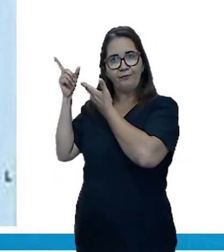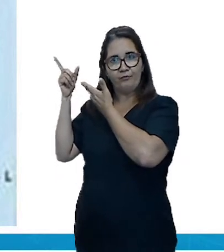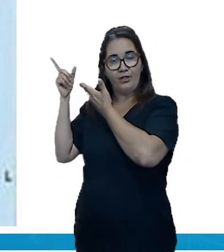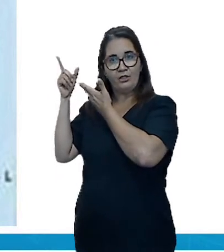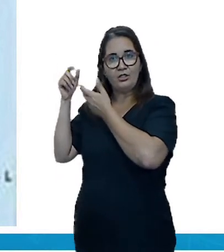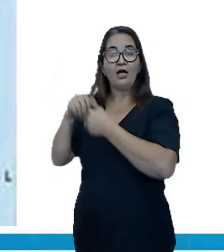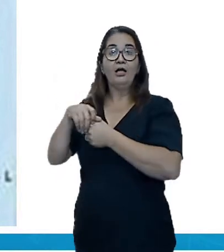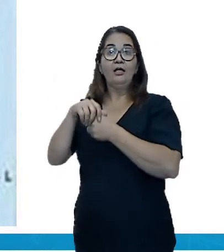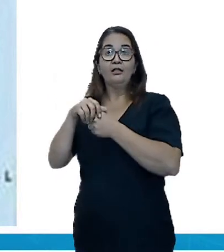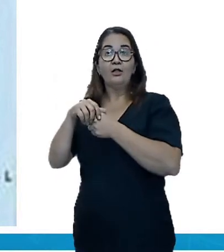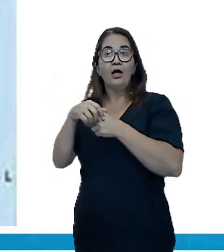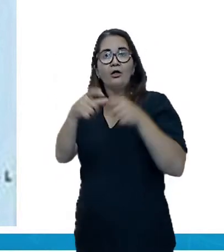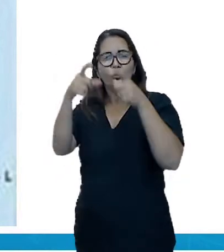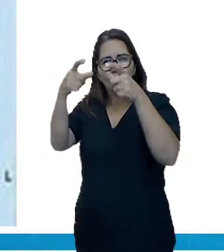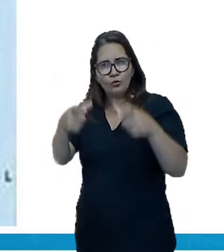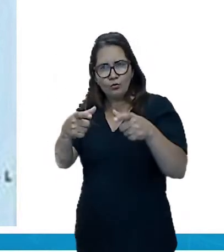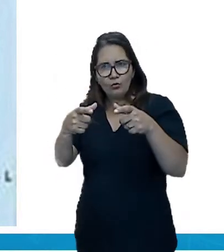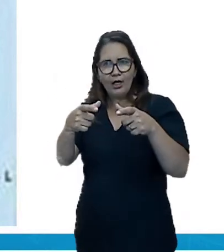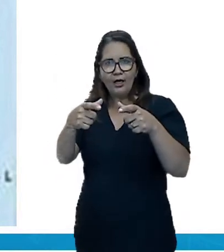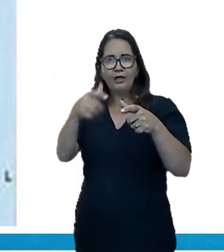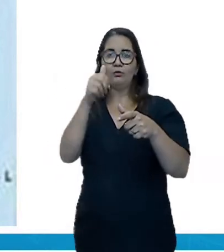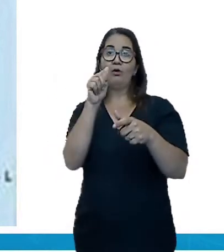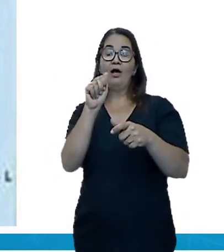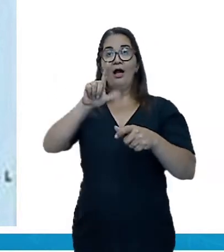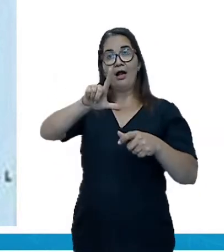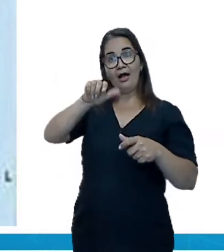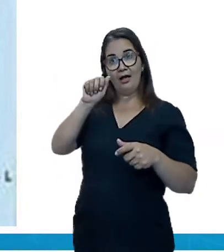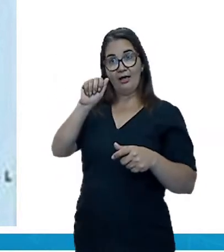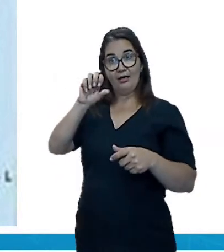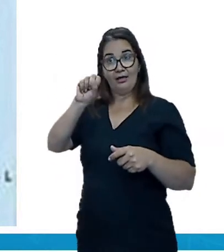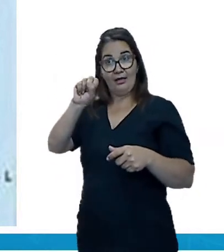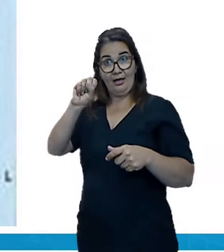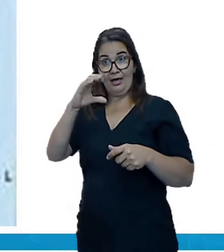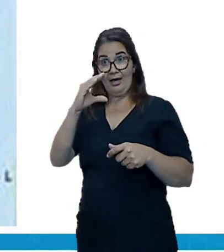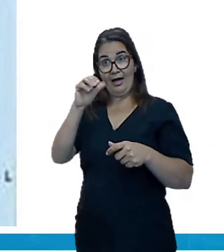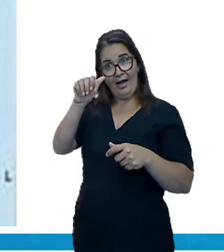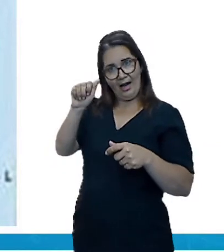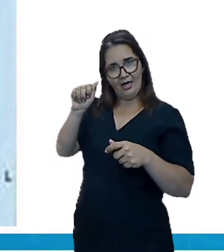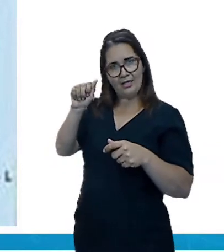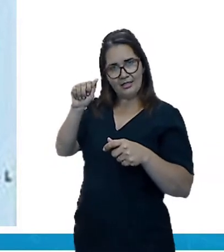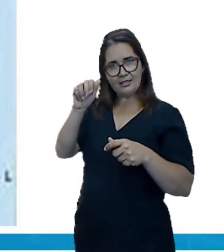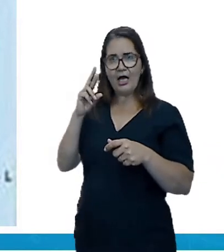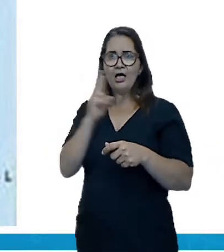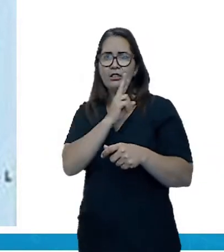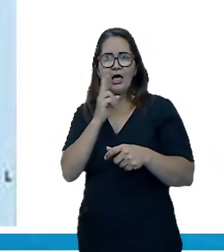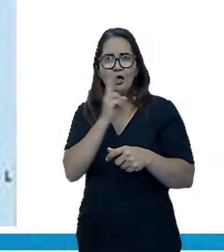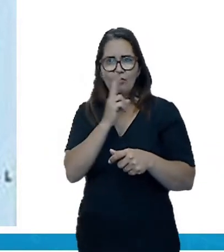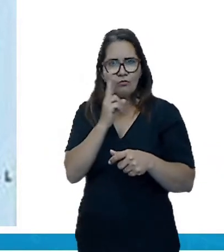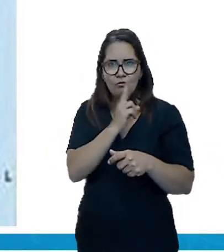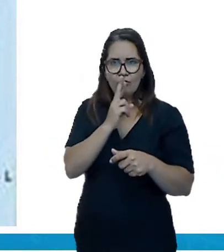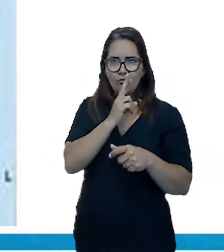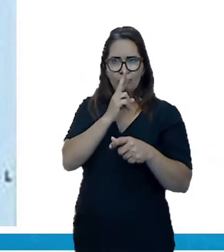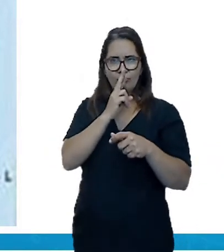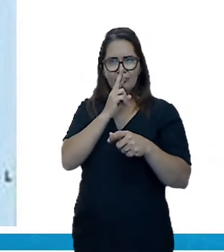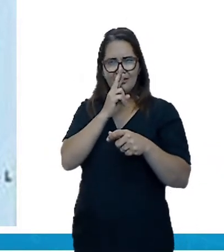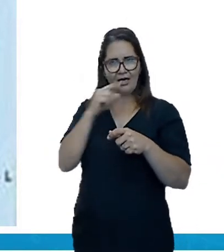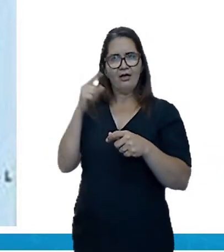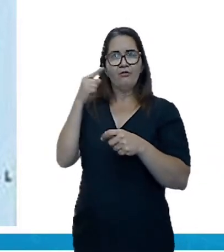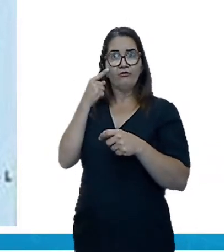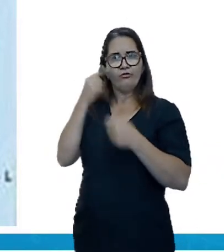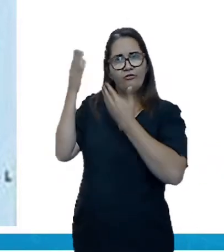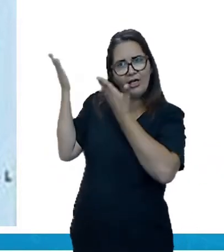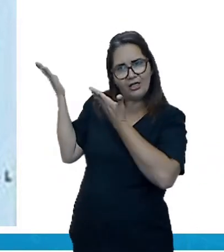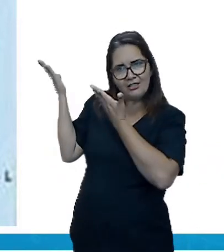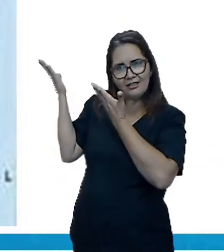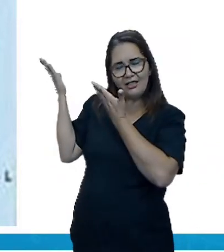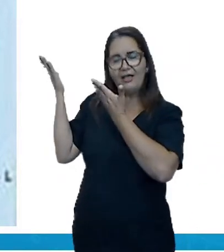Alasca e a Ásia, né? A Rússia e o Alasca, que é um estado dos Estados Unidos